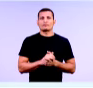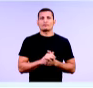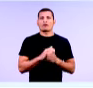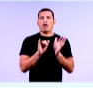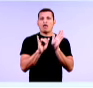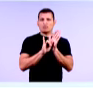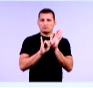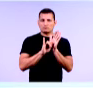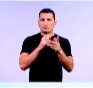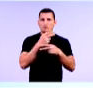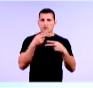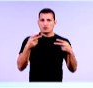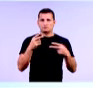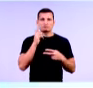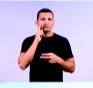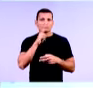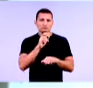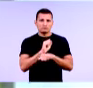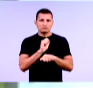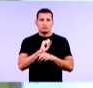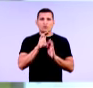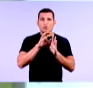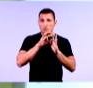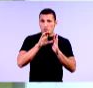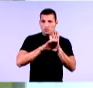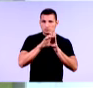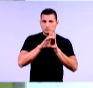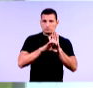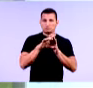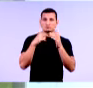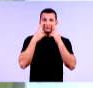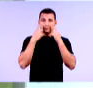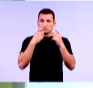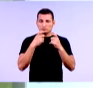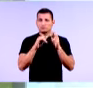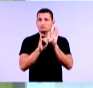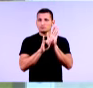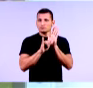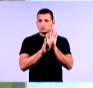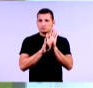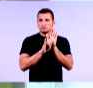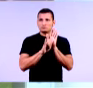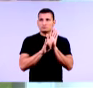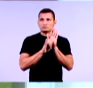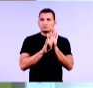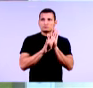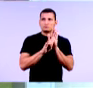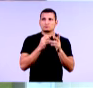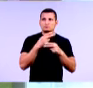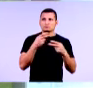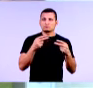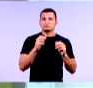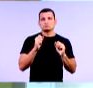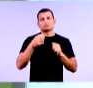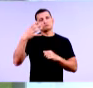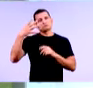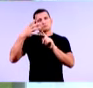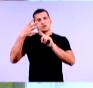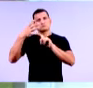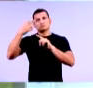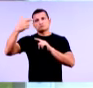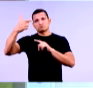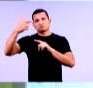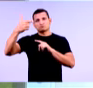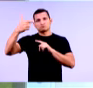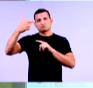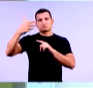a pouco, tá? Como é que é um conceito bem interessante, da identidade do objeto. A gente poderia considerar o quarto pilar, né? Mas